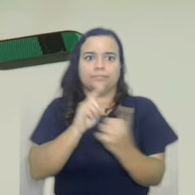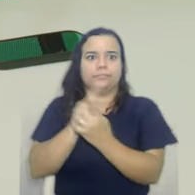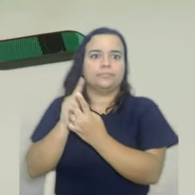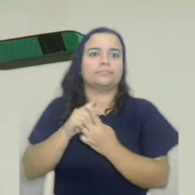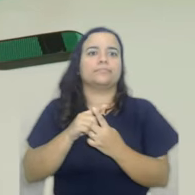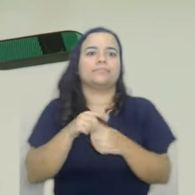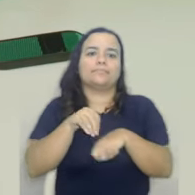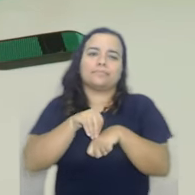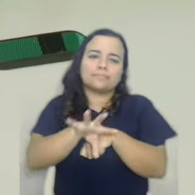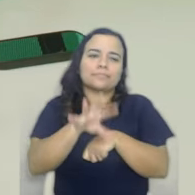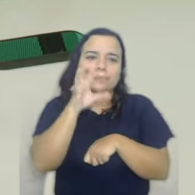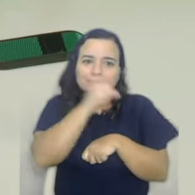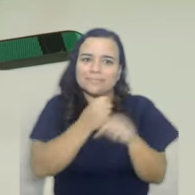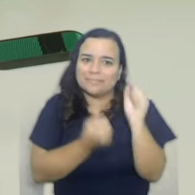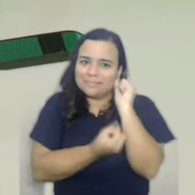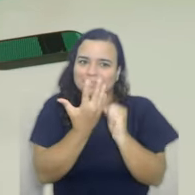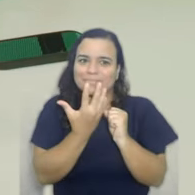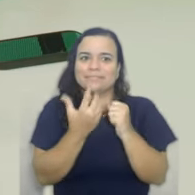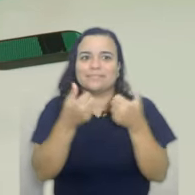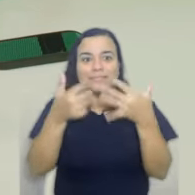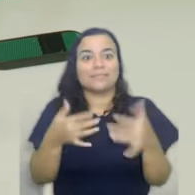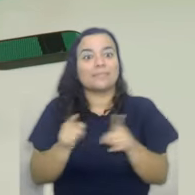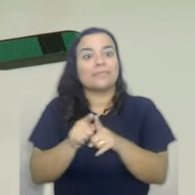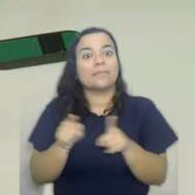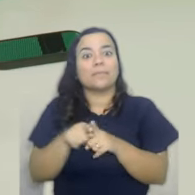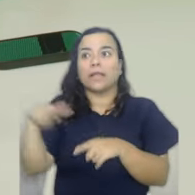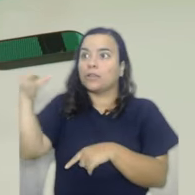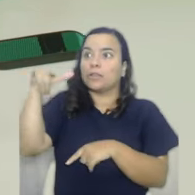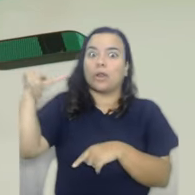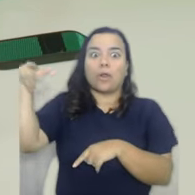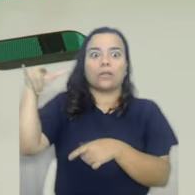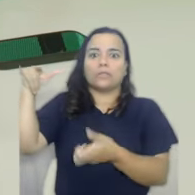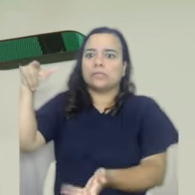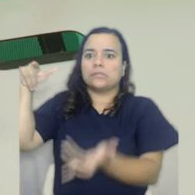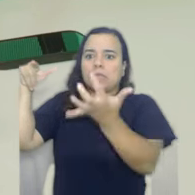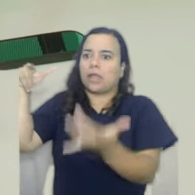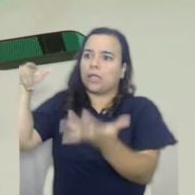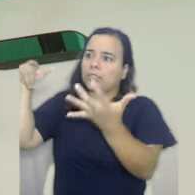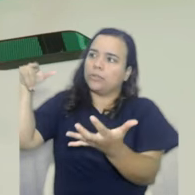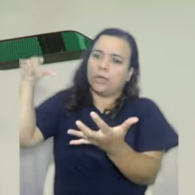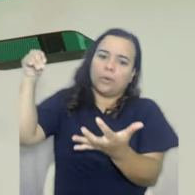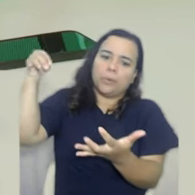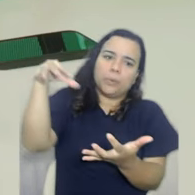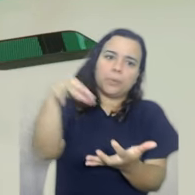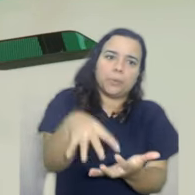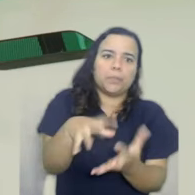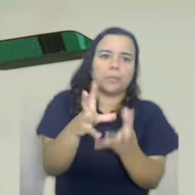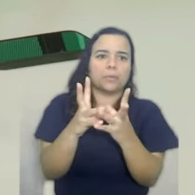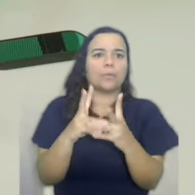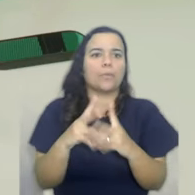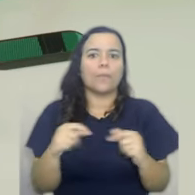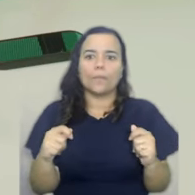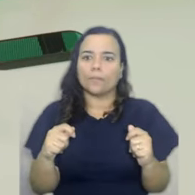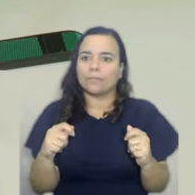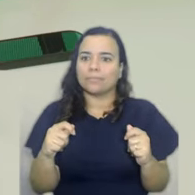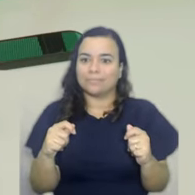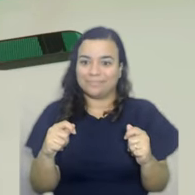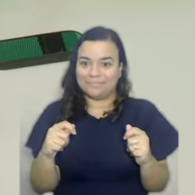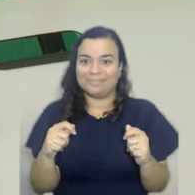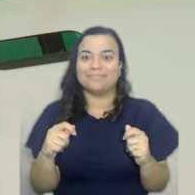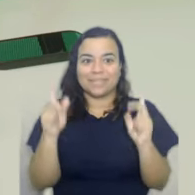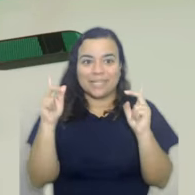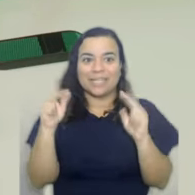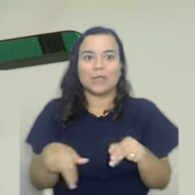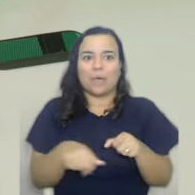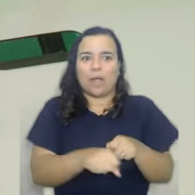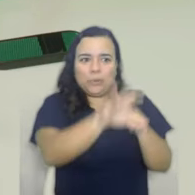rápido vai ter Drone para pagar pequenos incêndios Drone para pagar foco de incêndio que libera ali um a mesma fumacinha ali que tem dentro do do